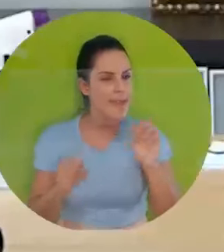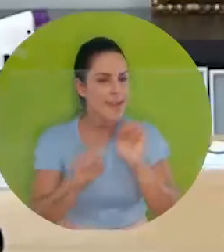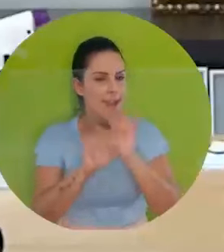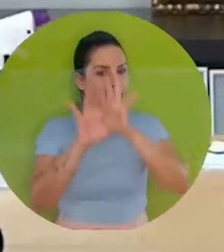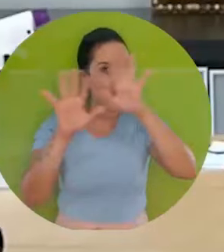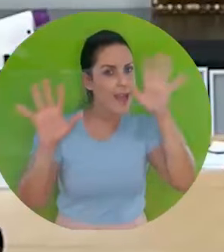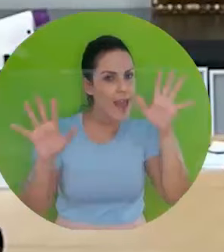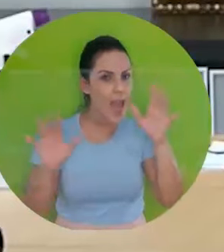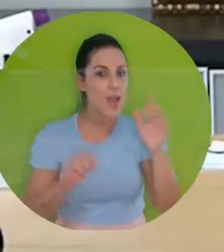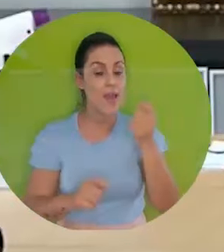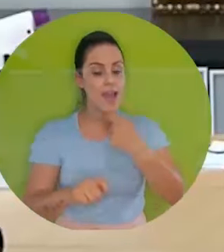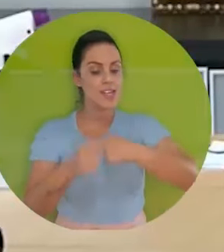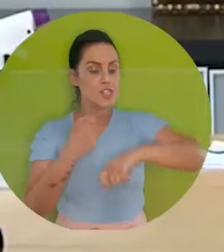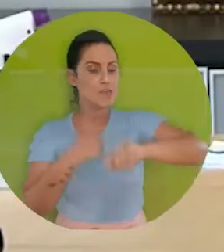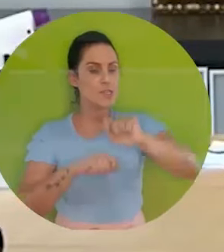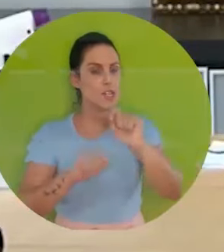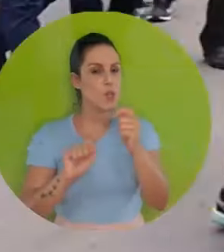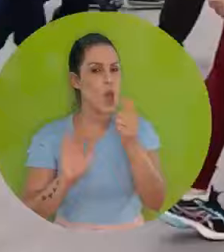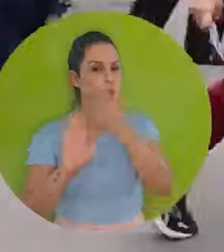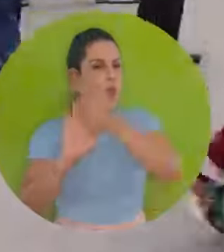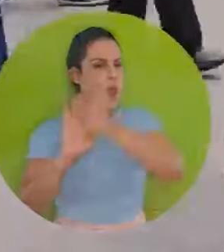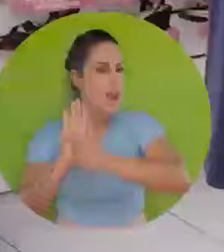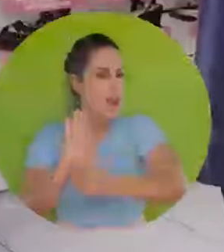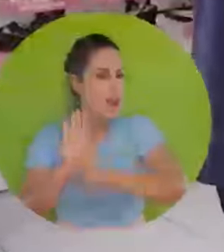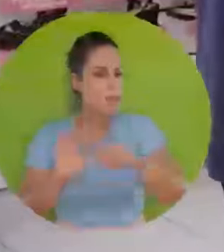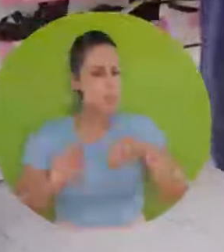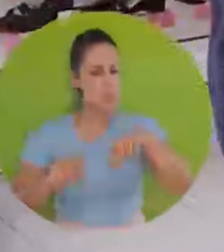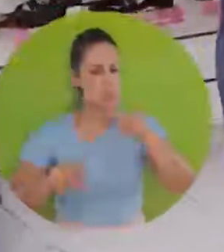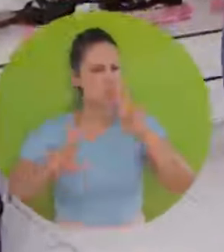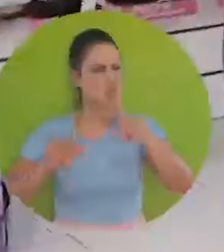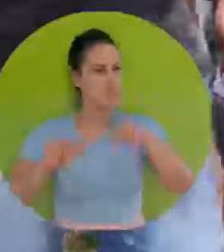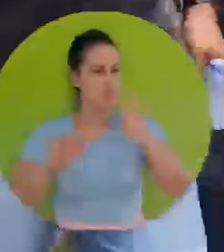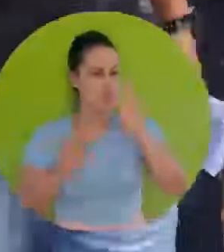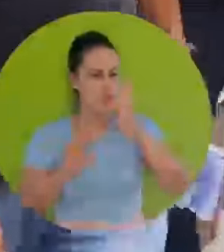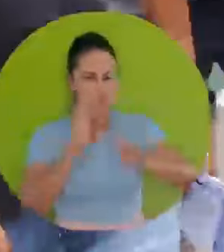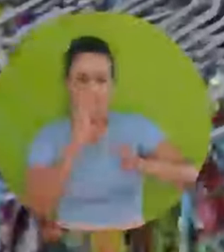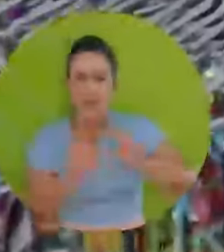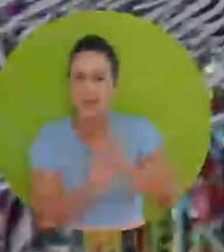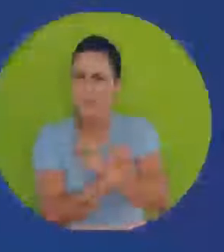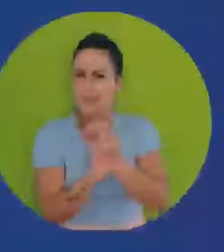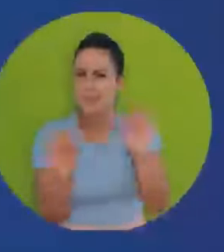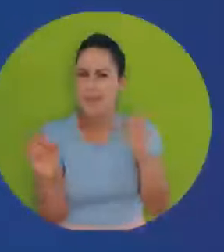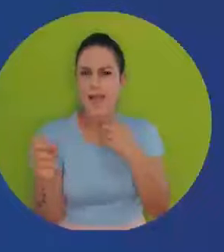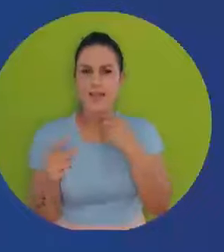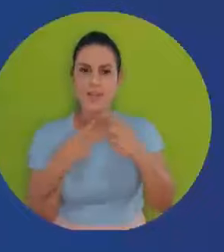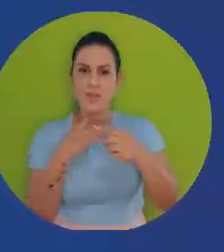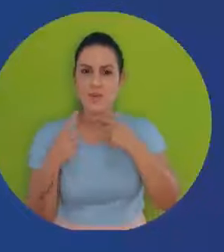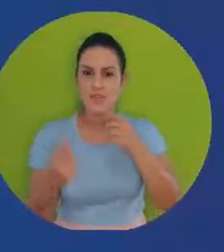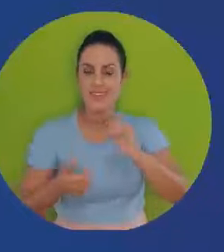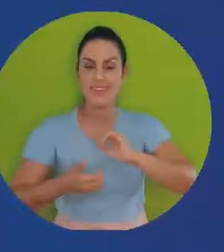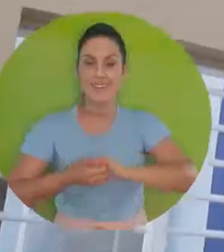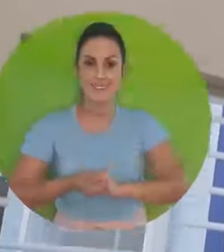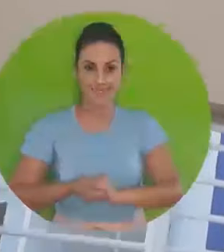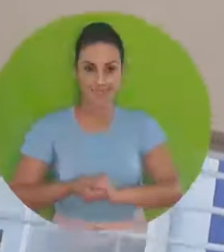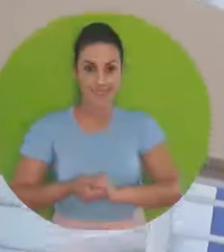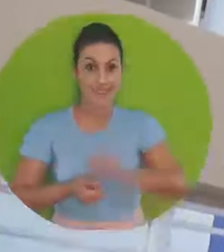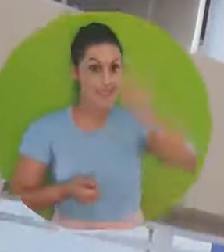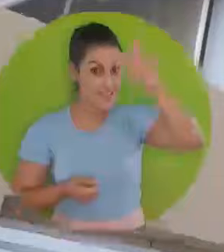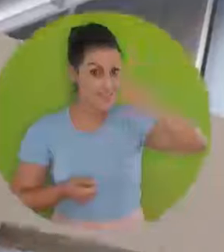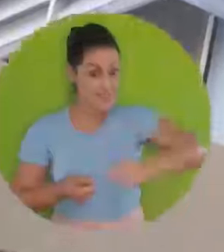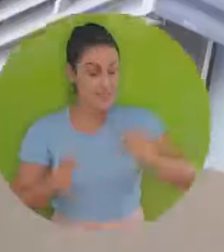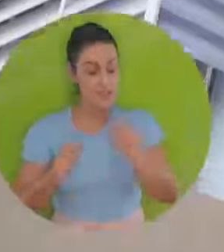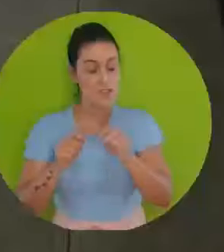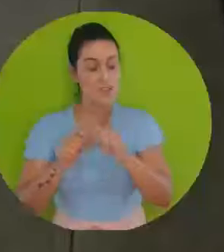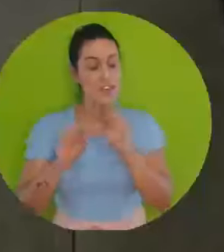muito mais que ficha limpa, é alguém que jamais teve contra si quaisquer acusações ou dúvidas. Um cara que